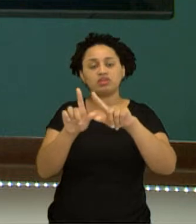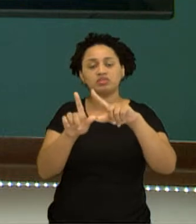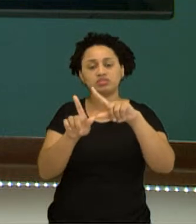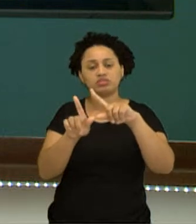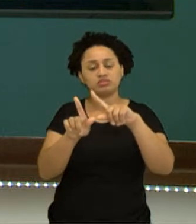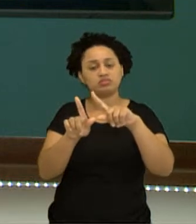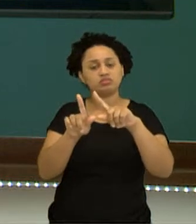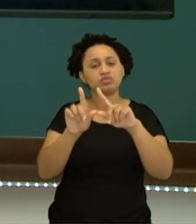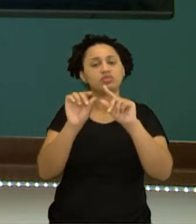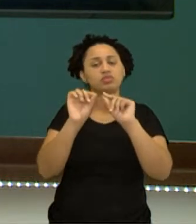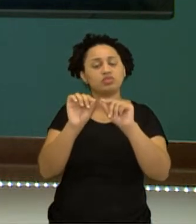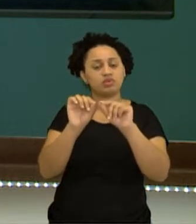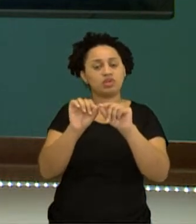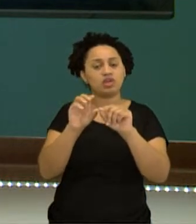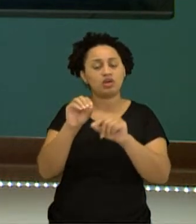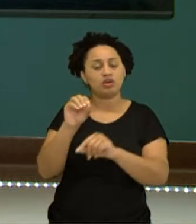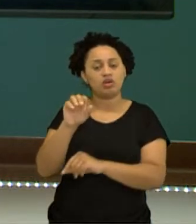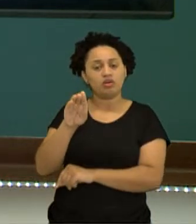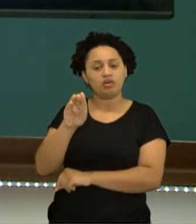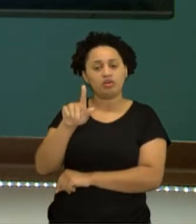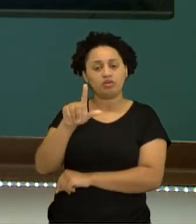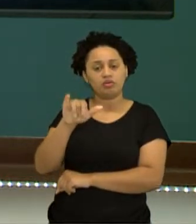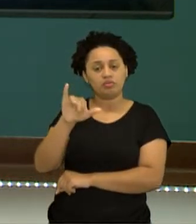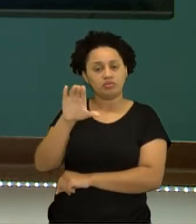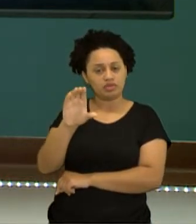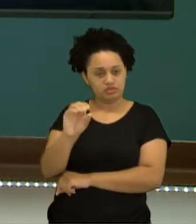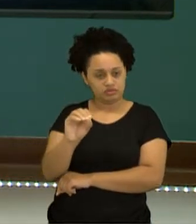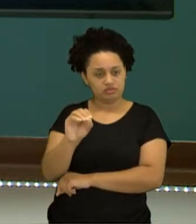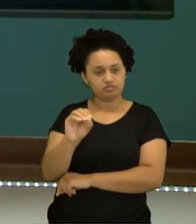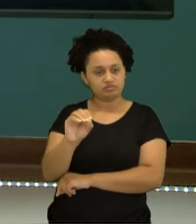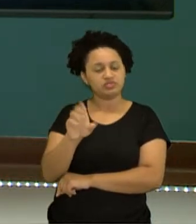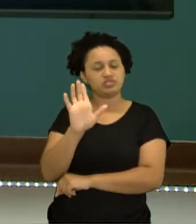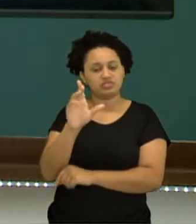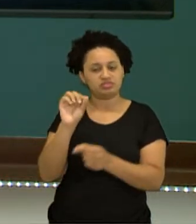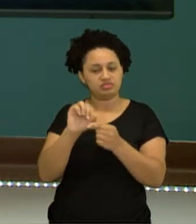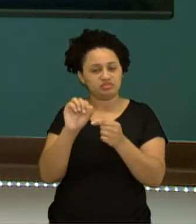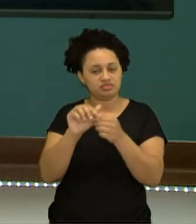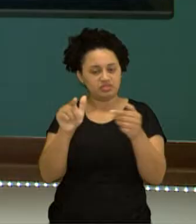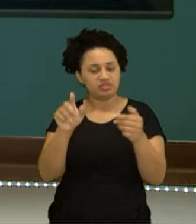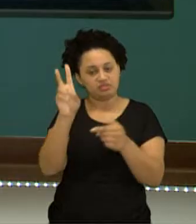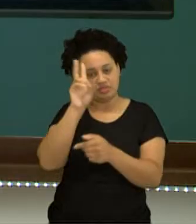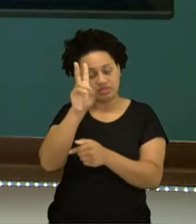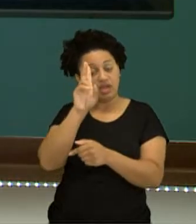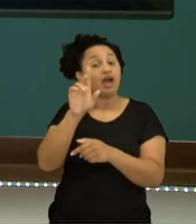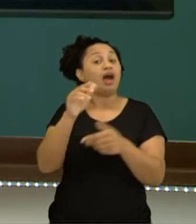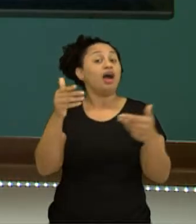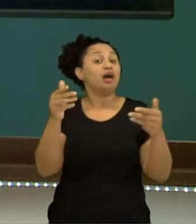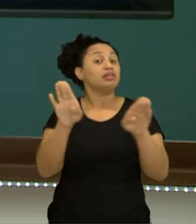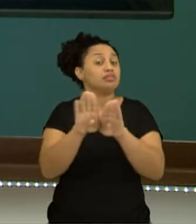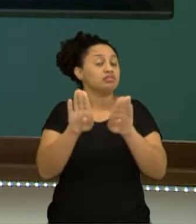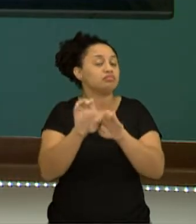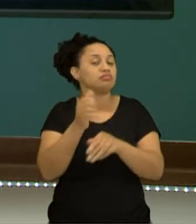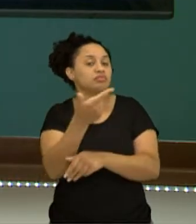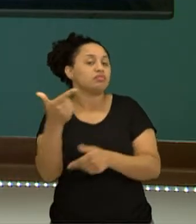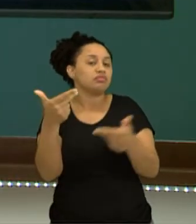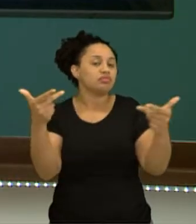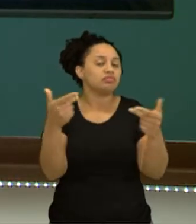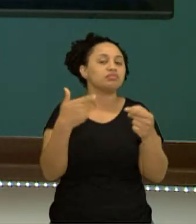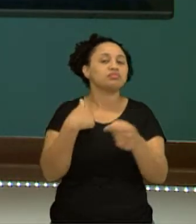nosso cilindro oblíquo. Tranquilo? Já fizemos várias coisas lembrando. Há uma outra coisa que pega